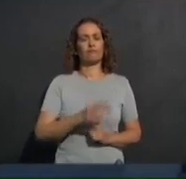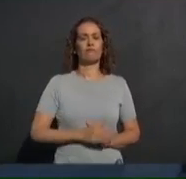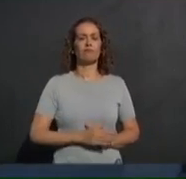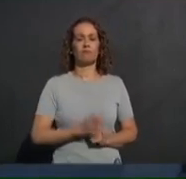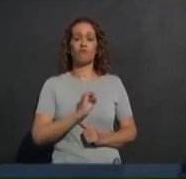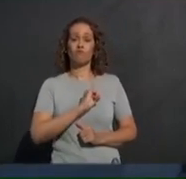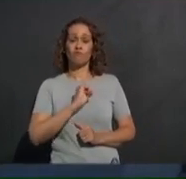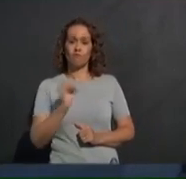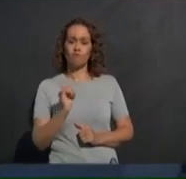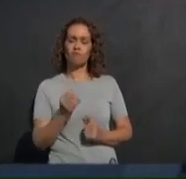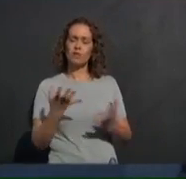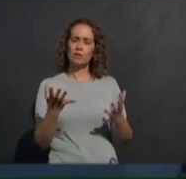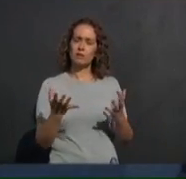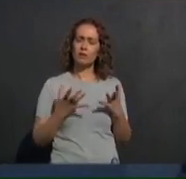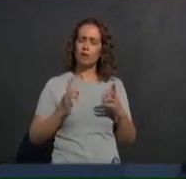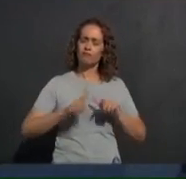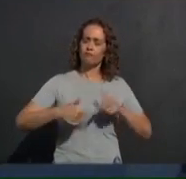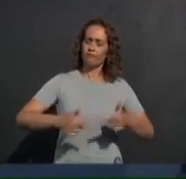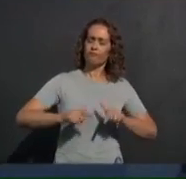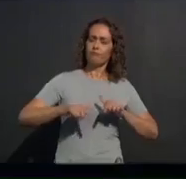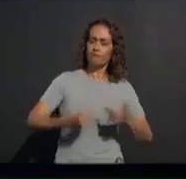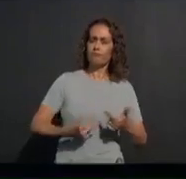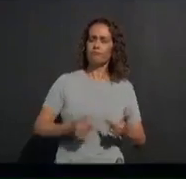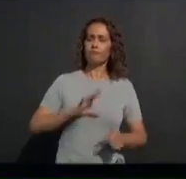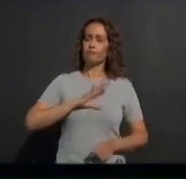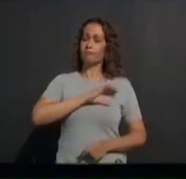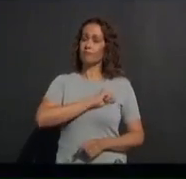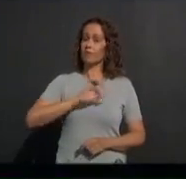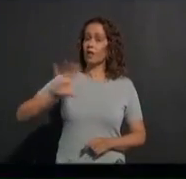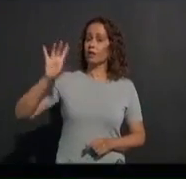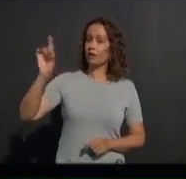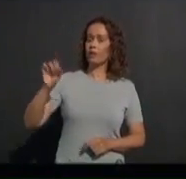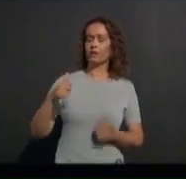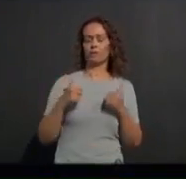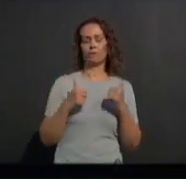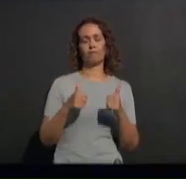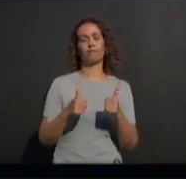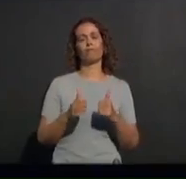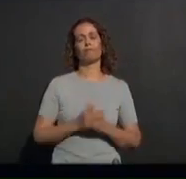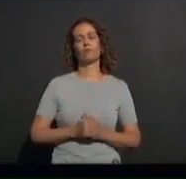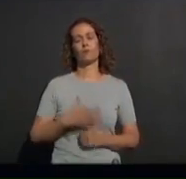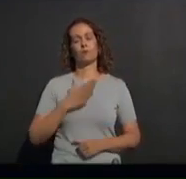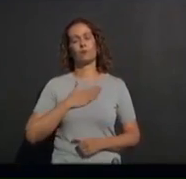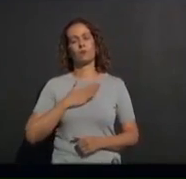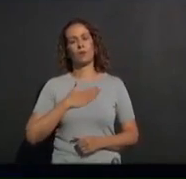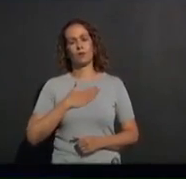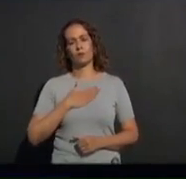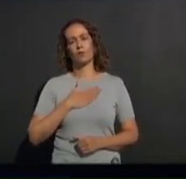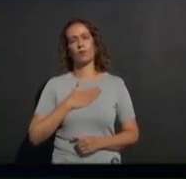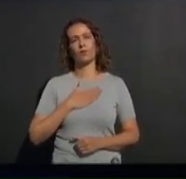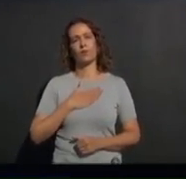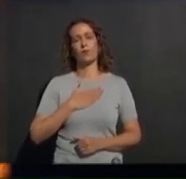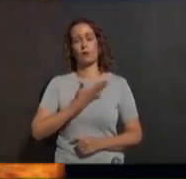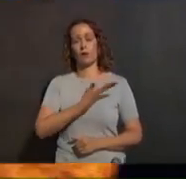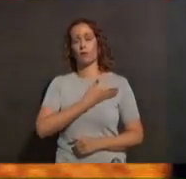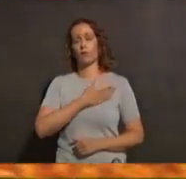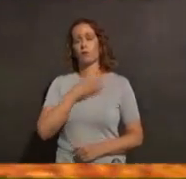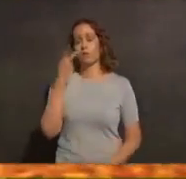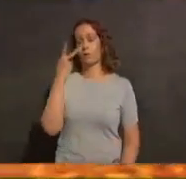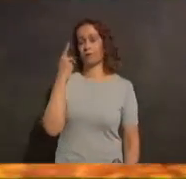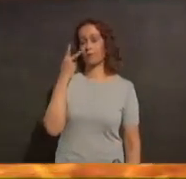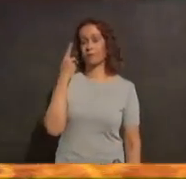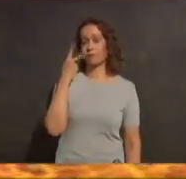Deus. Hoje um amigo meu, lá de Fortaleza, ele me falou que,